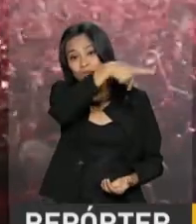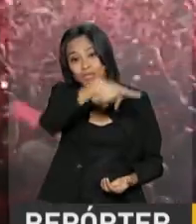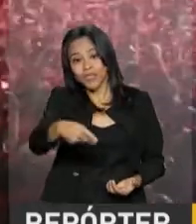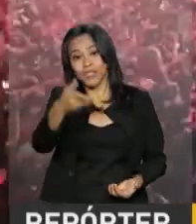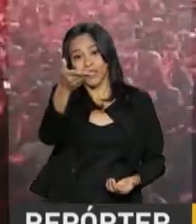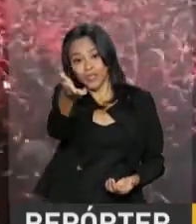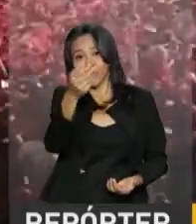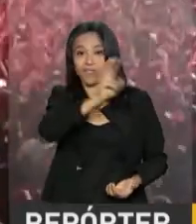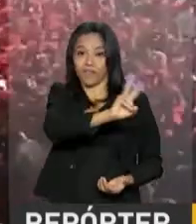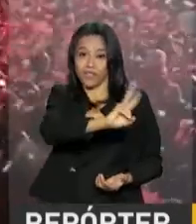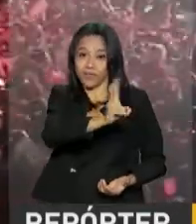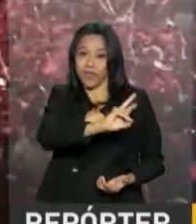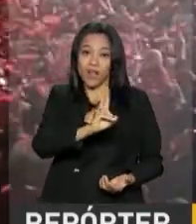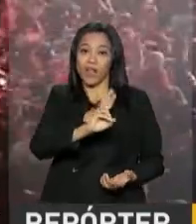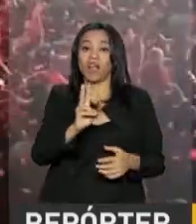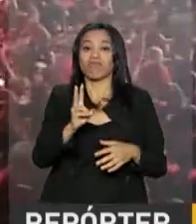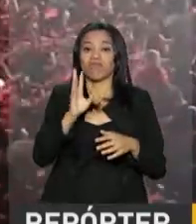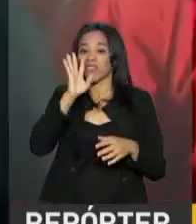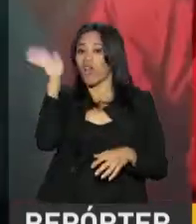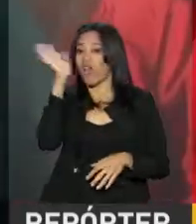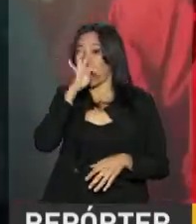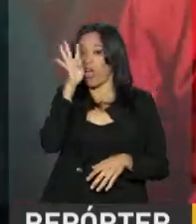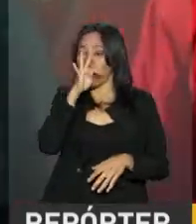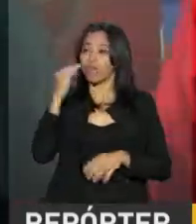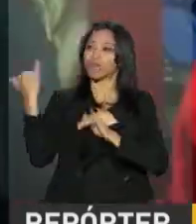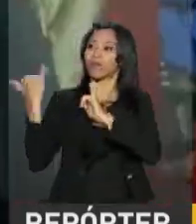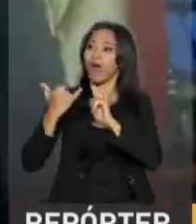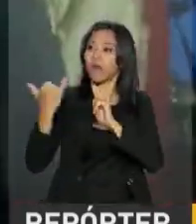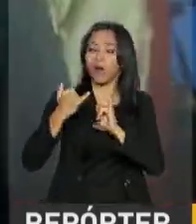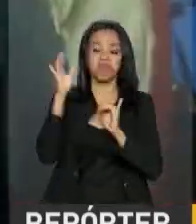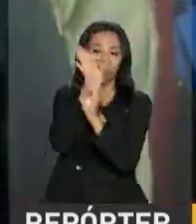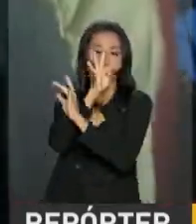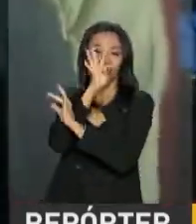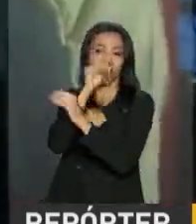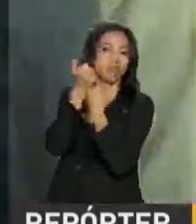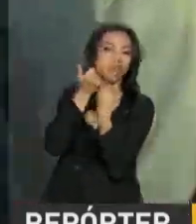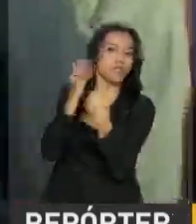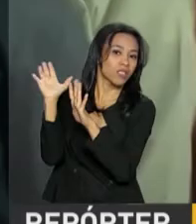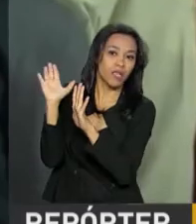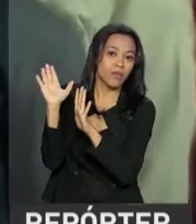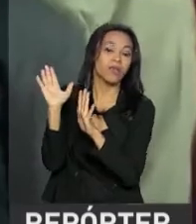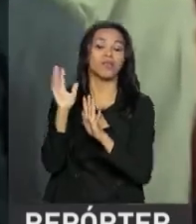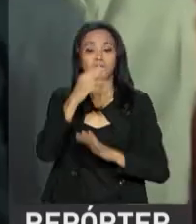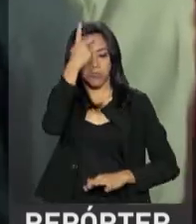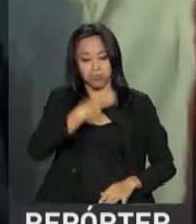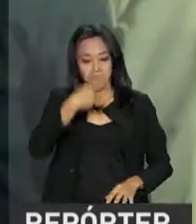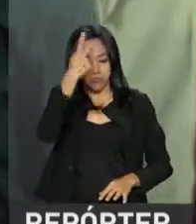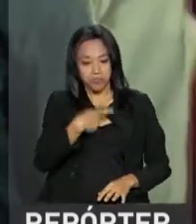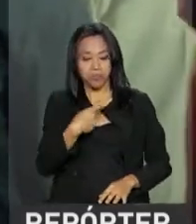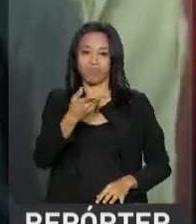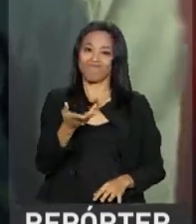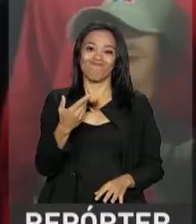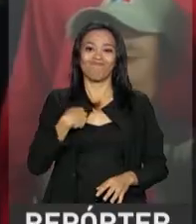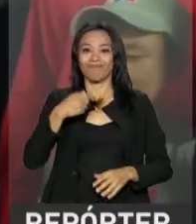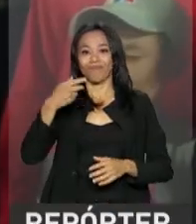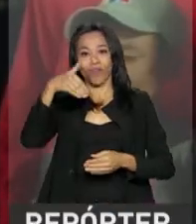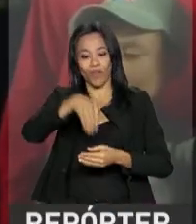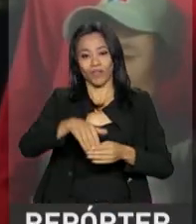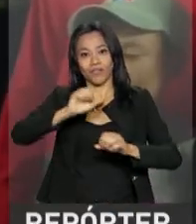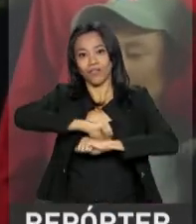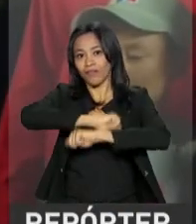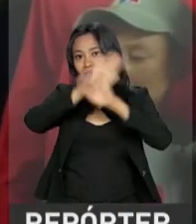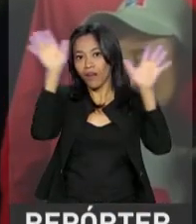aos chamados da comunidade internacional pela realização de eleições livres, justas, transparentes